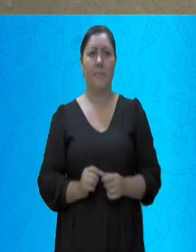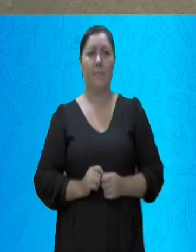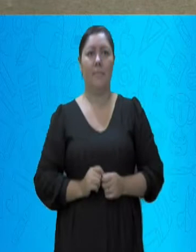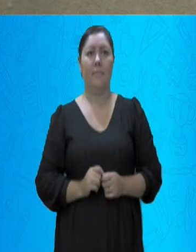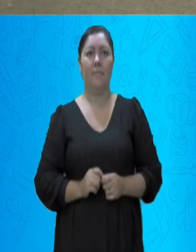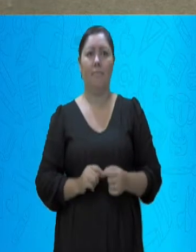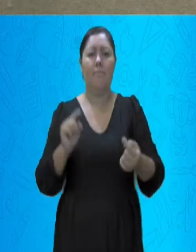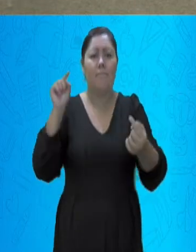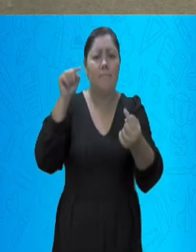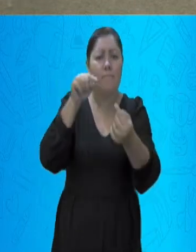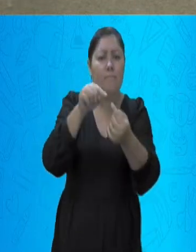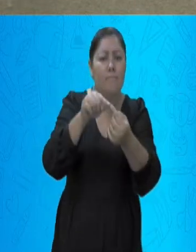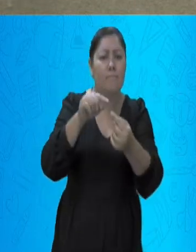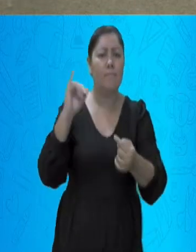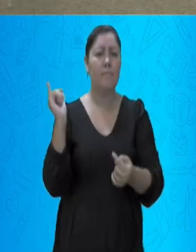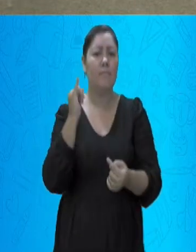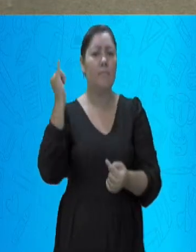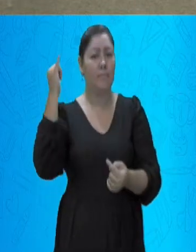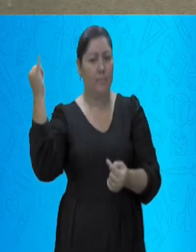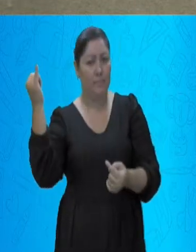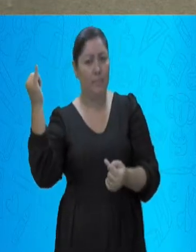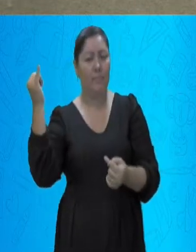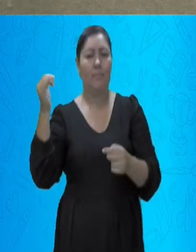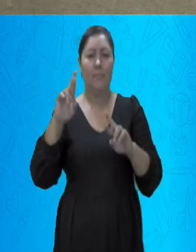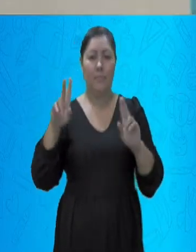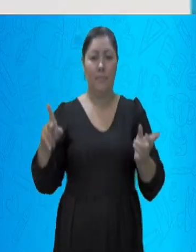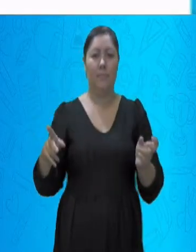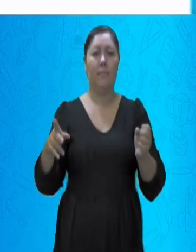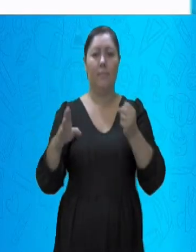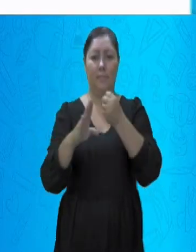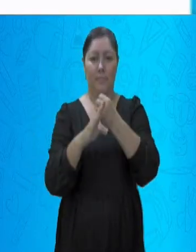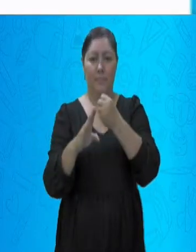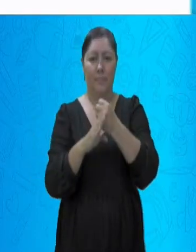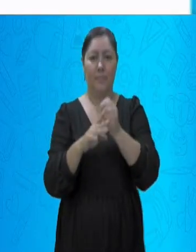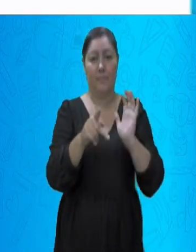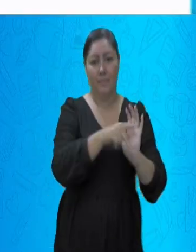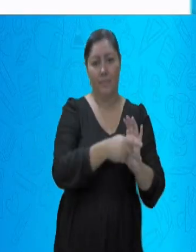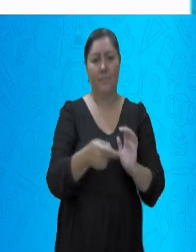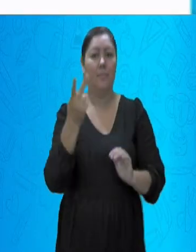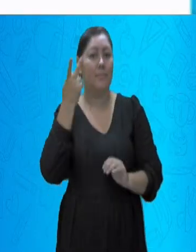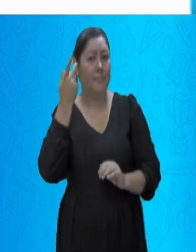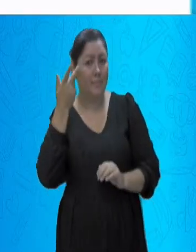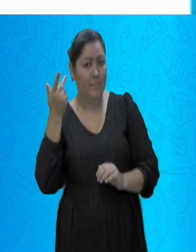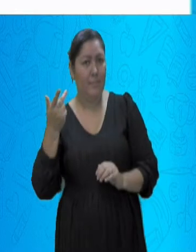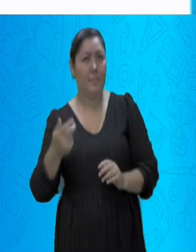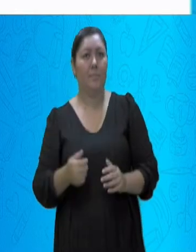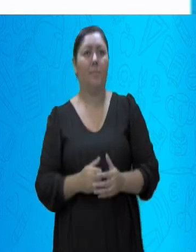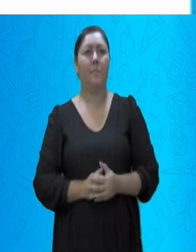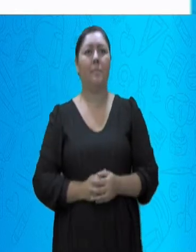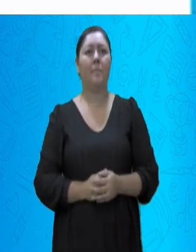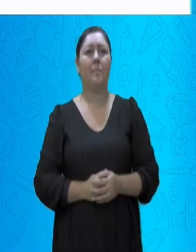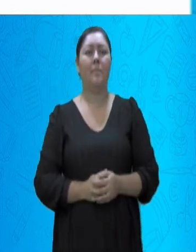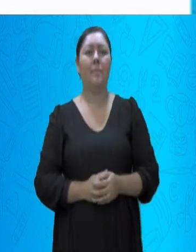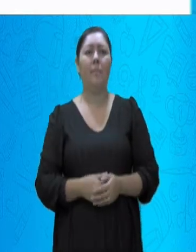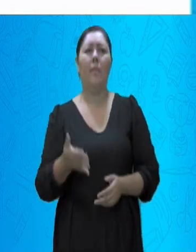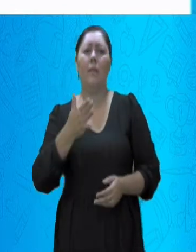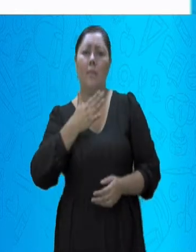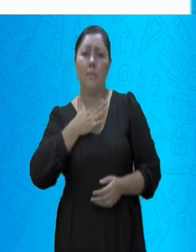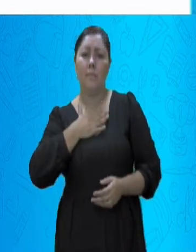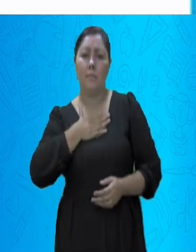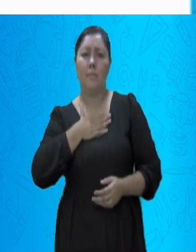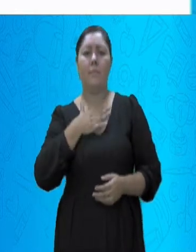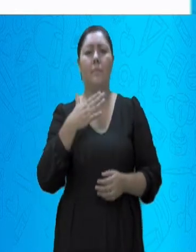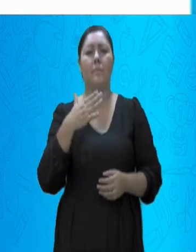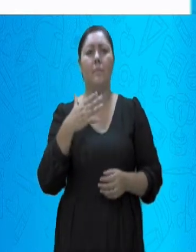da importância do substantivo próprio e do substantivo comum. O meu cachorro é engraçado. Eu usei a